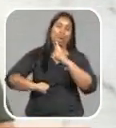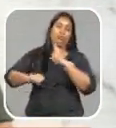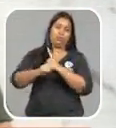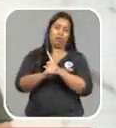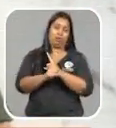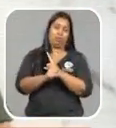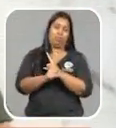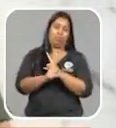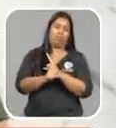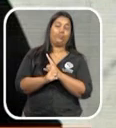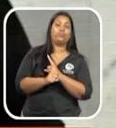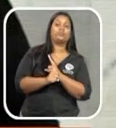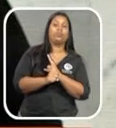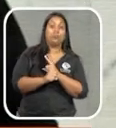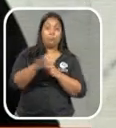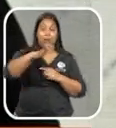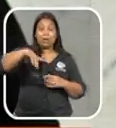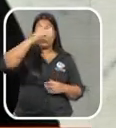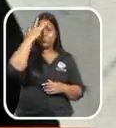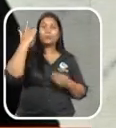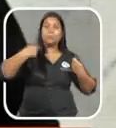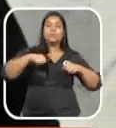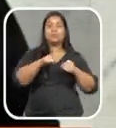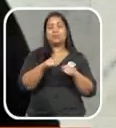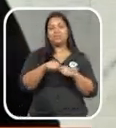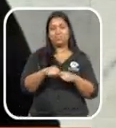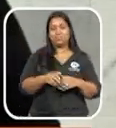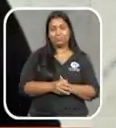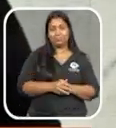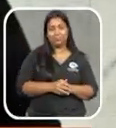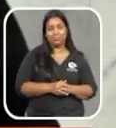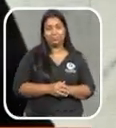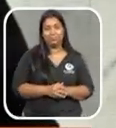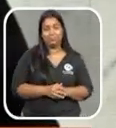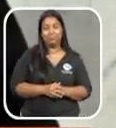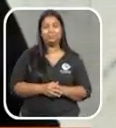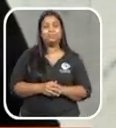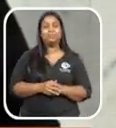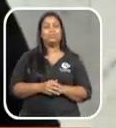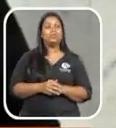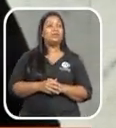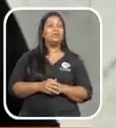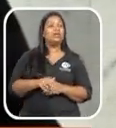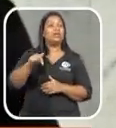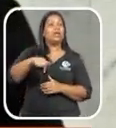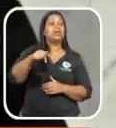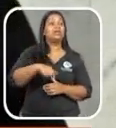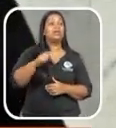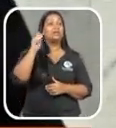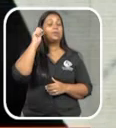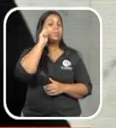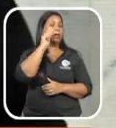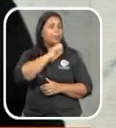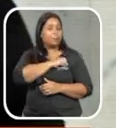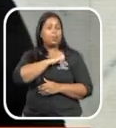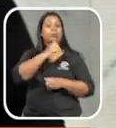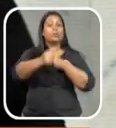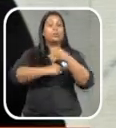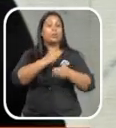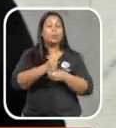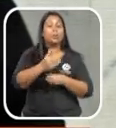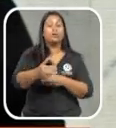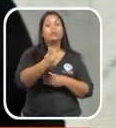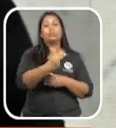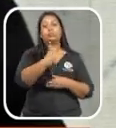que fazer isso. João, e para o nosso município para o ano que vem, 2023, como é que você vê? Quais